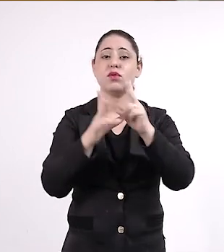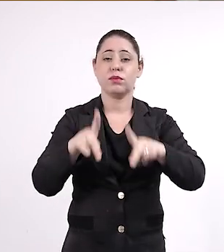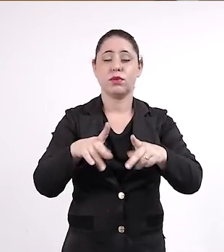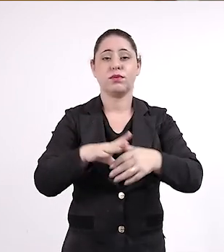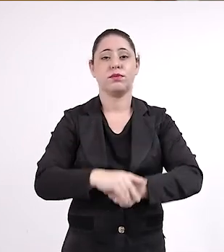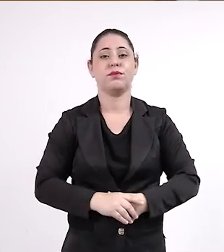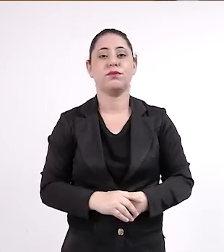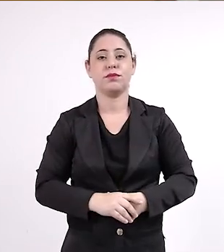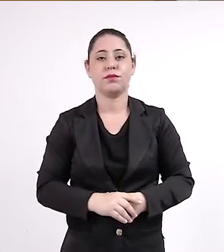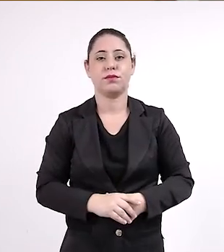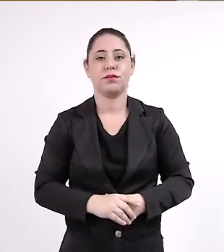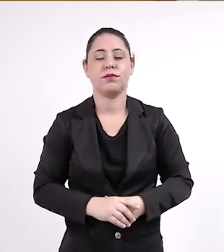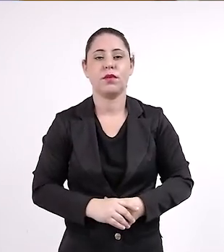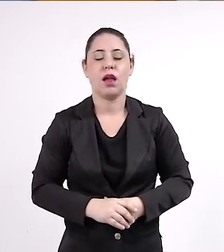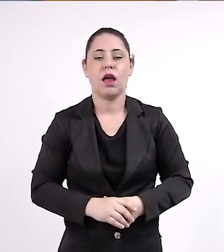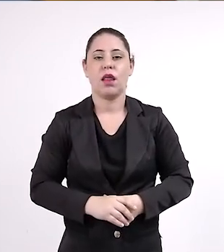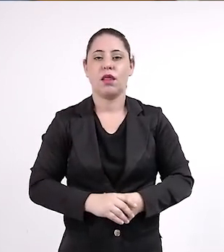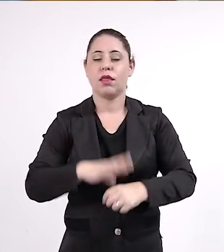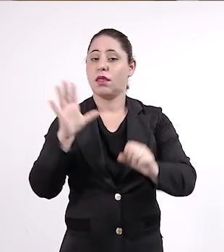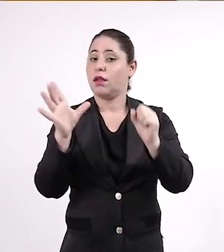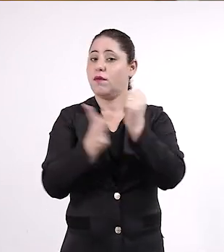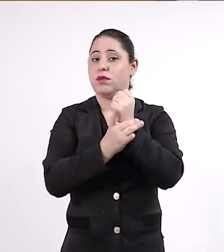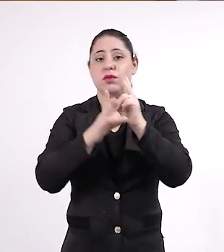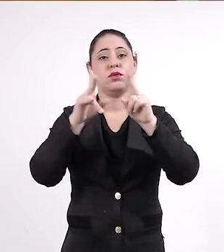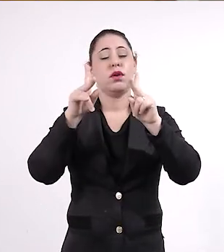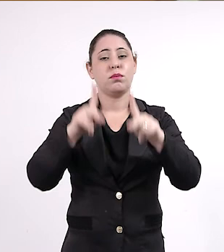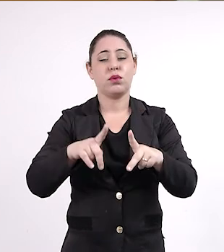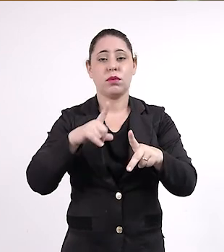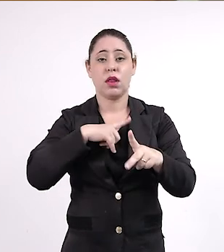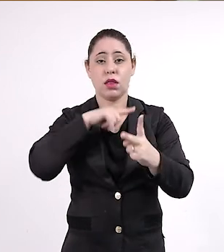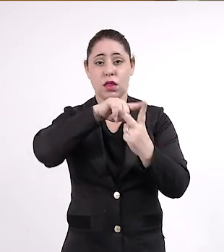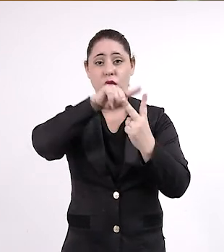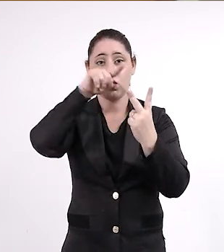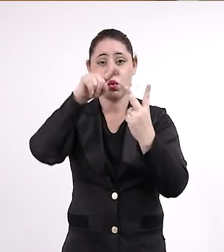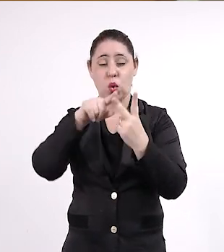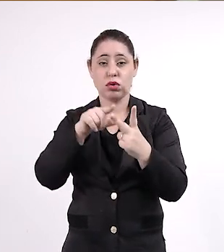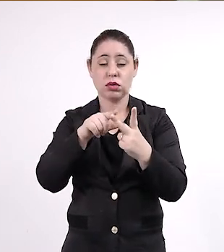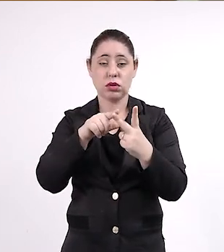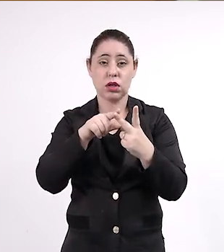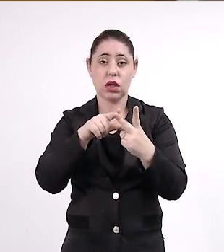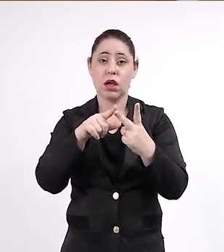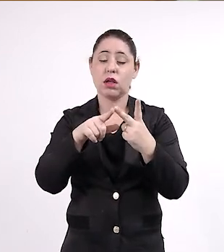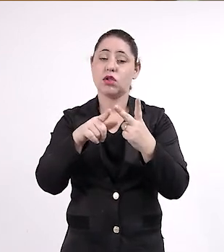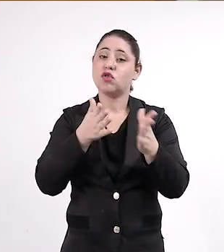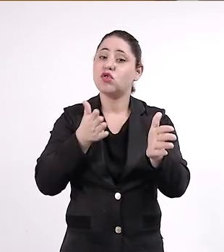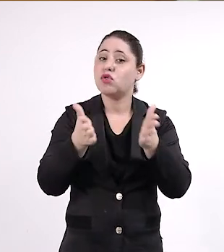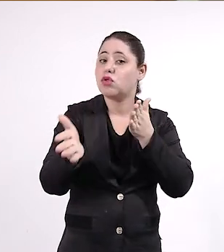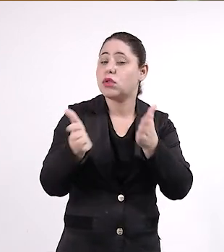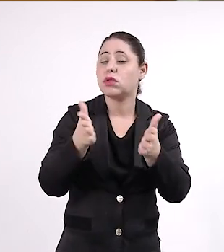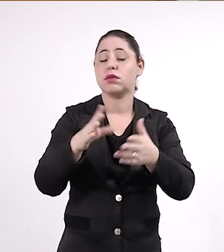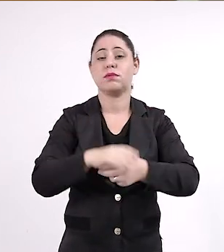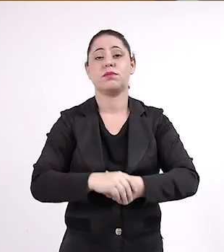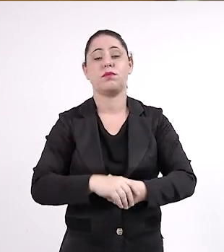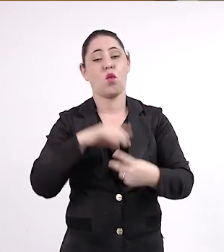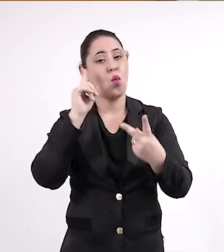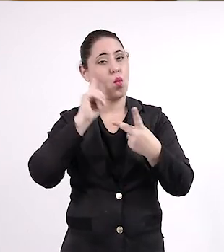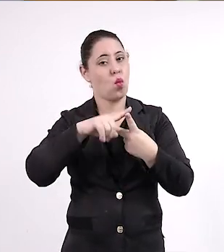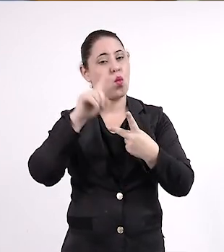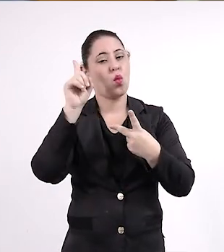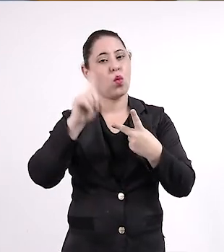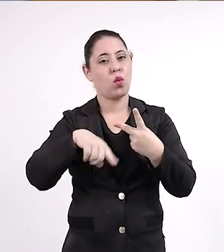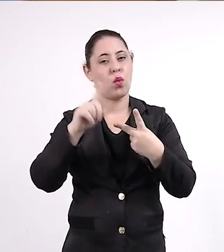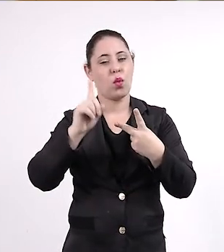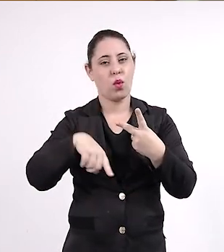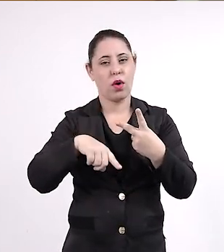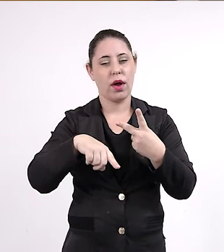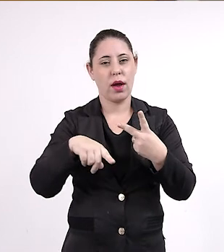Pública. A Defensoria Pública, ela tem 2 grandes canais de acesso. Um